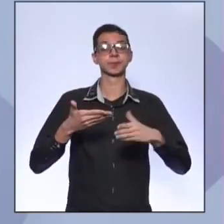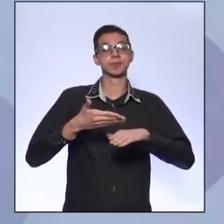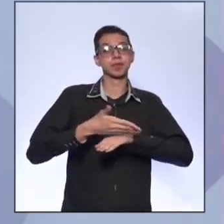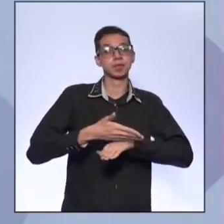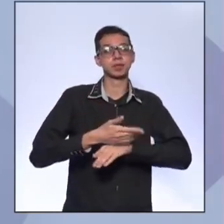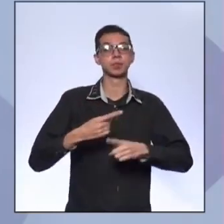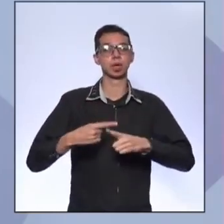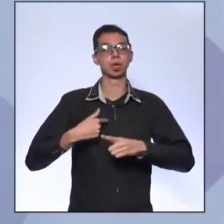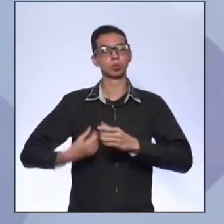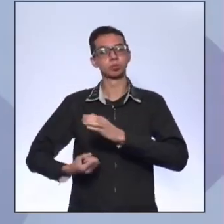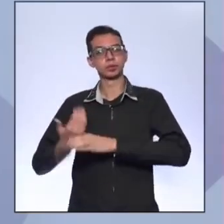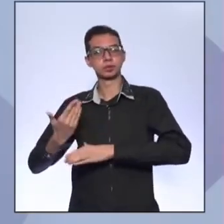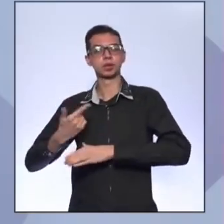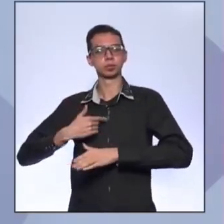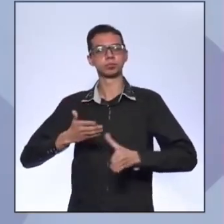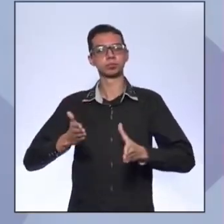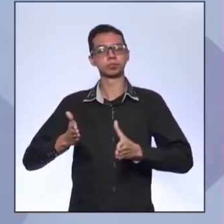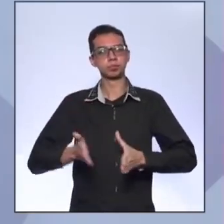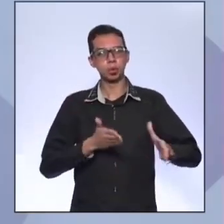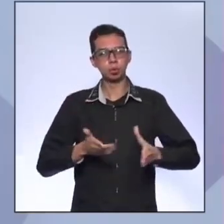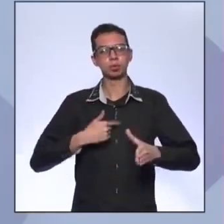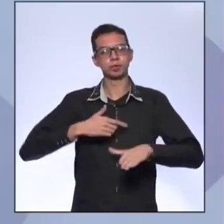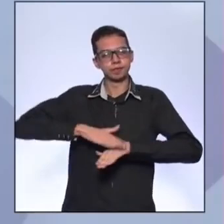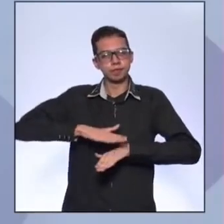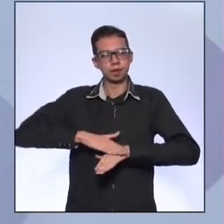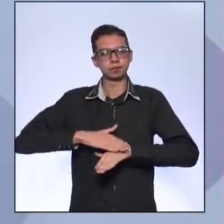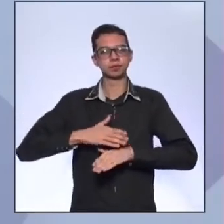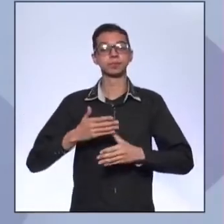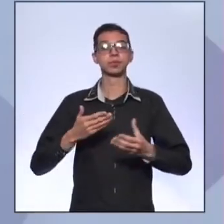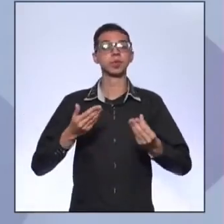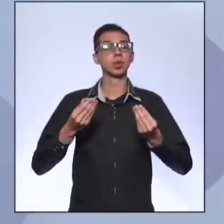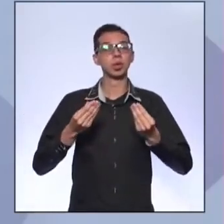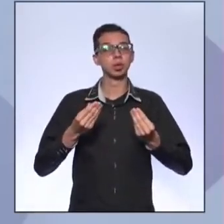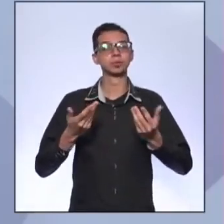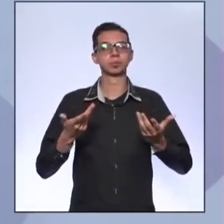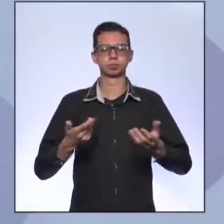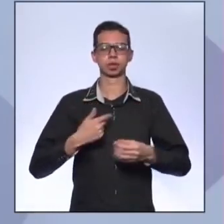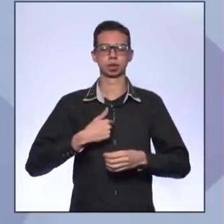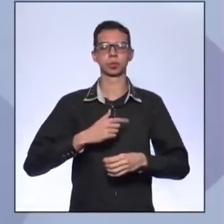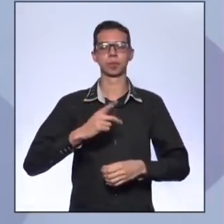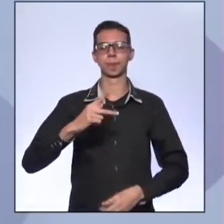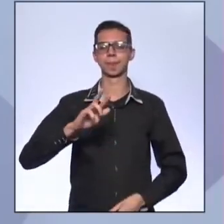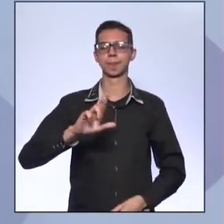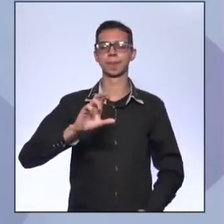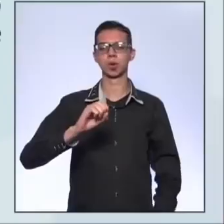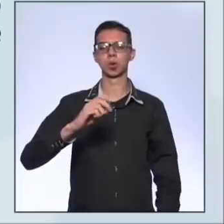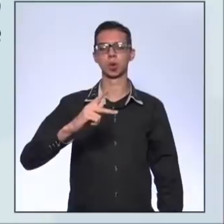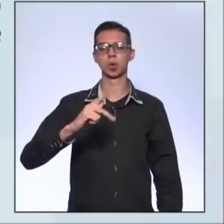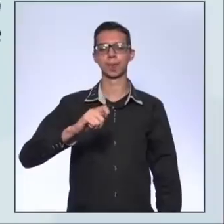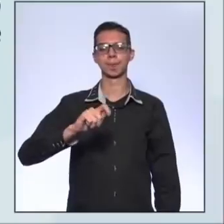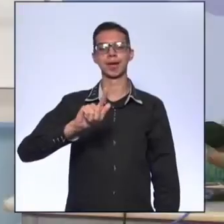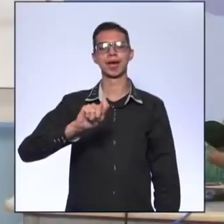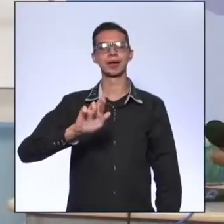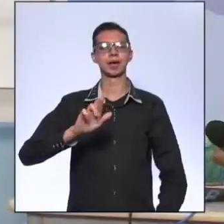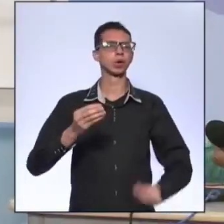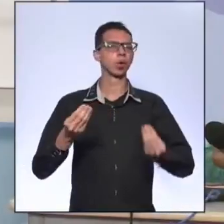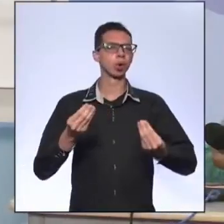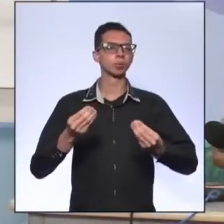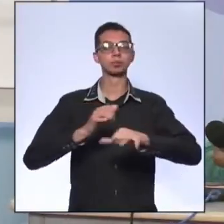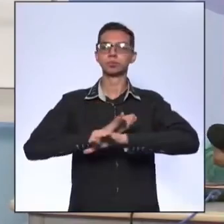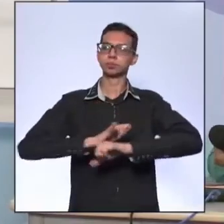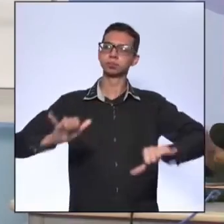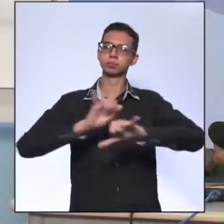produzindo, tá? Aí, o que eu vou fazer? Eu vou procurar propagar, divulgar, através do quê? Das mídias sociais,